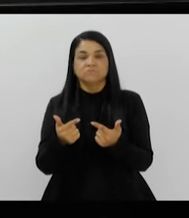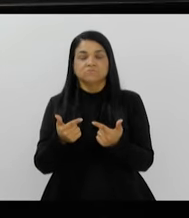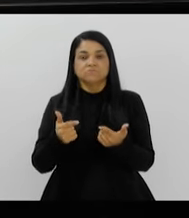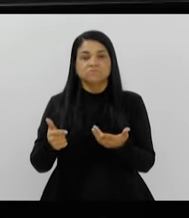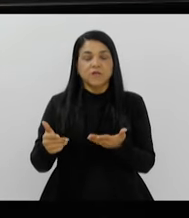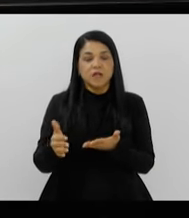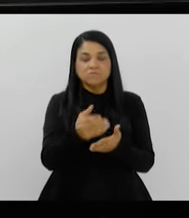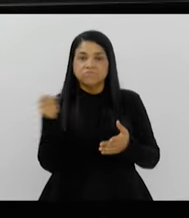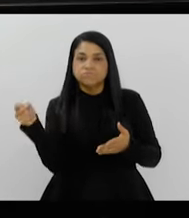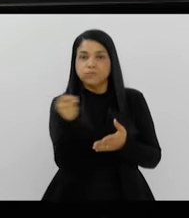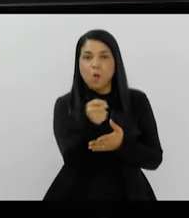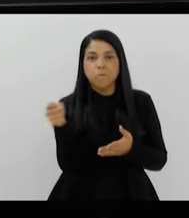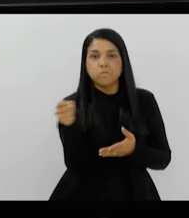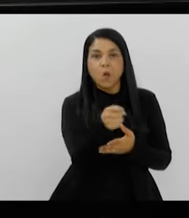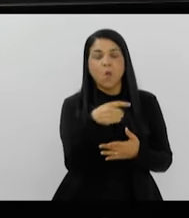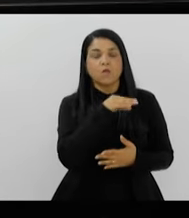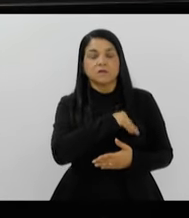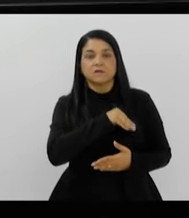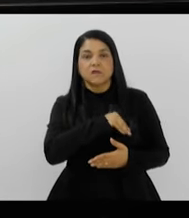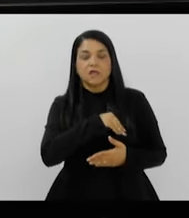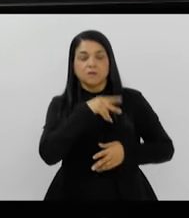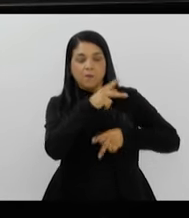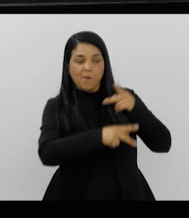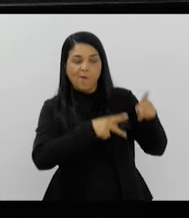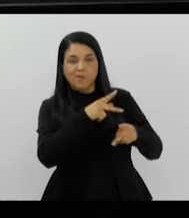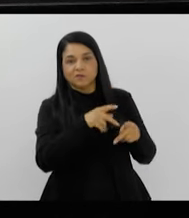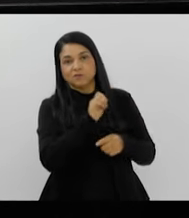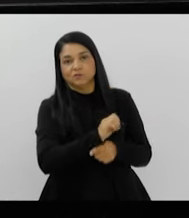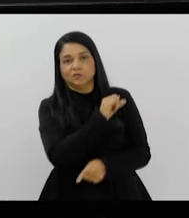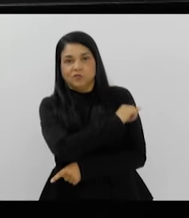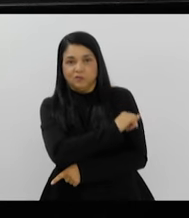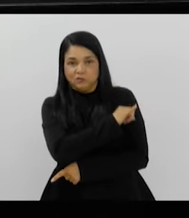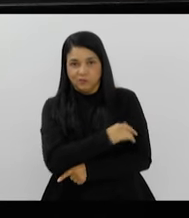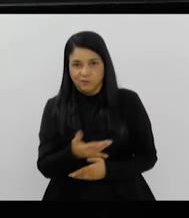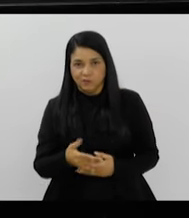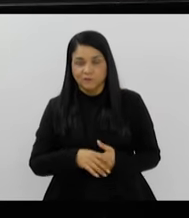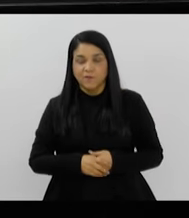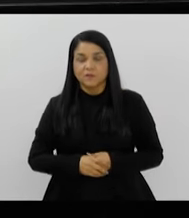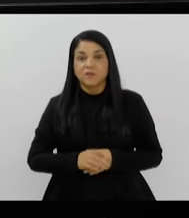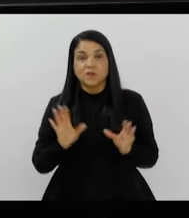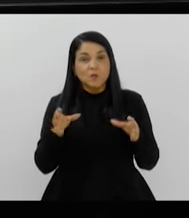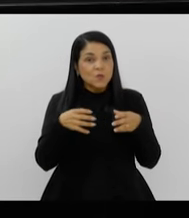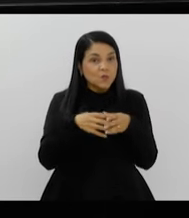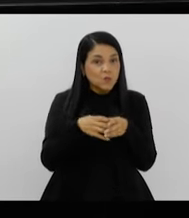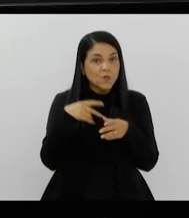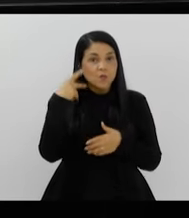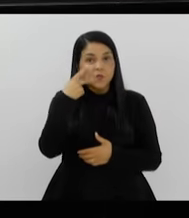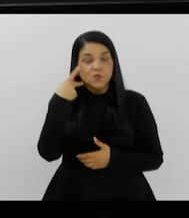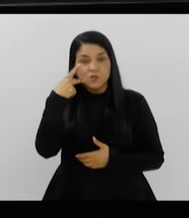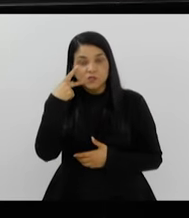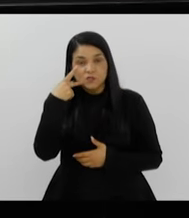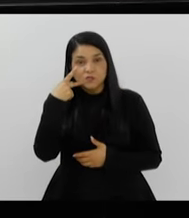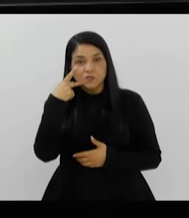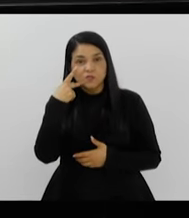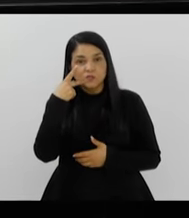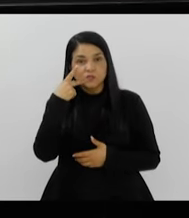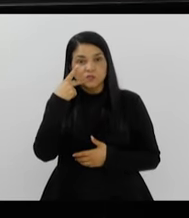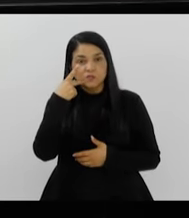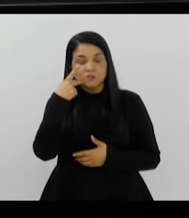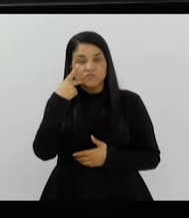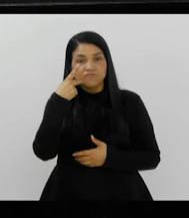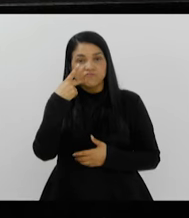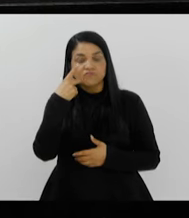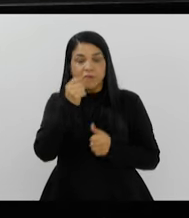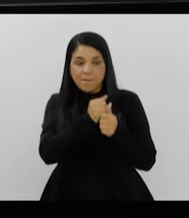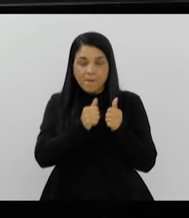de emprego e renda para o nosso Estado, para a nossa população fluminense. Esse grupo político, que está no comando do Estado